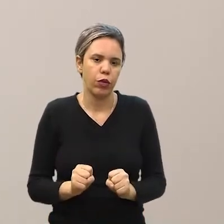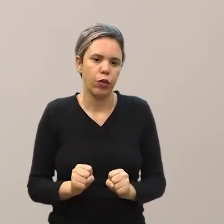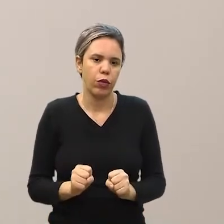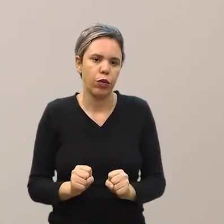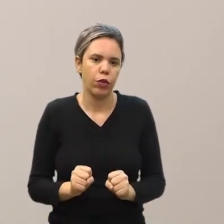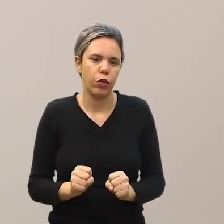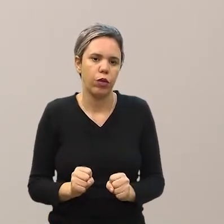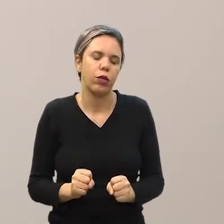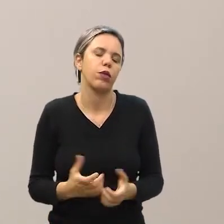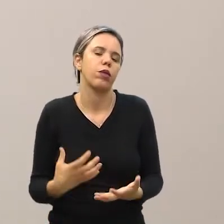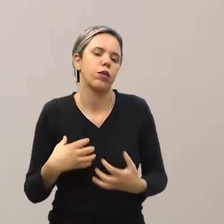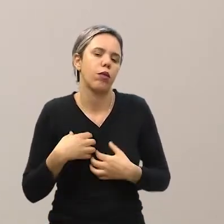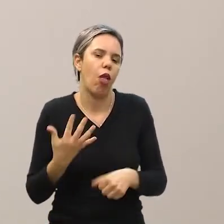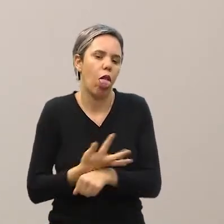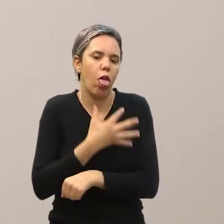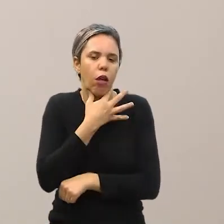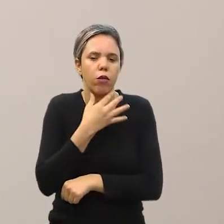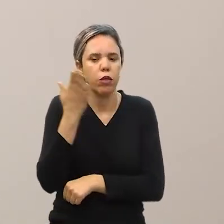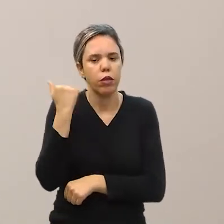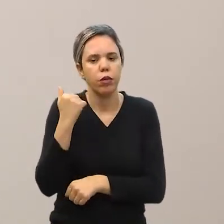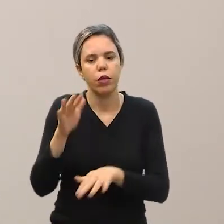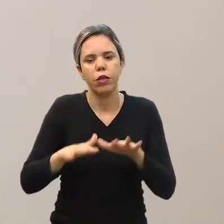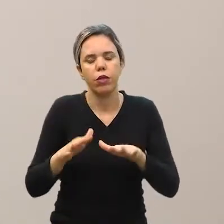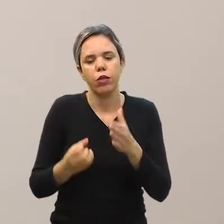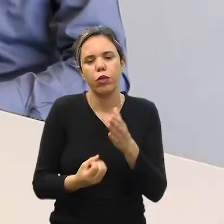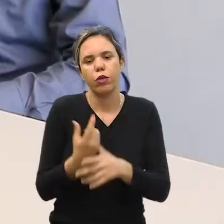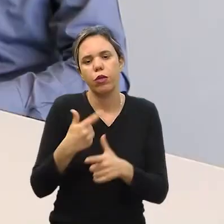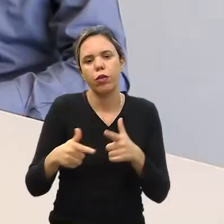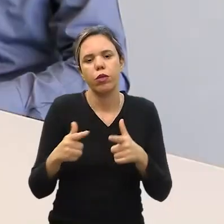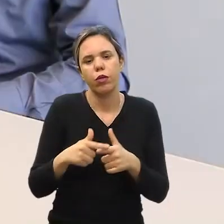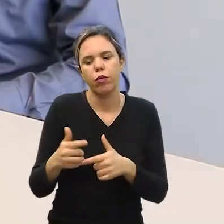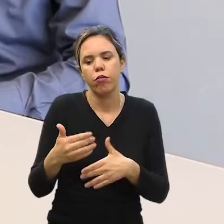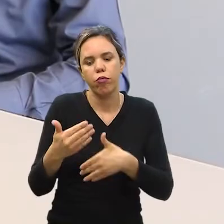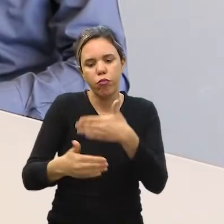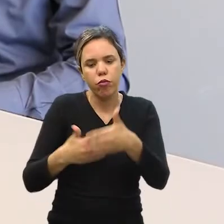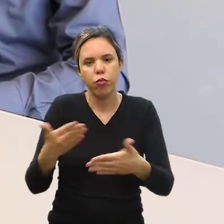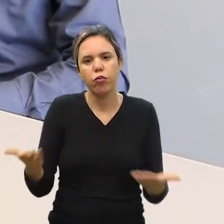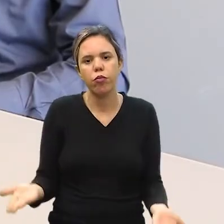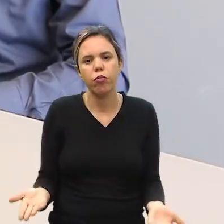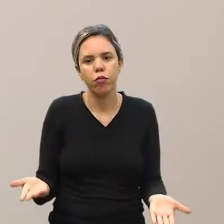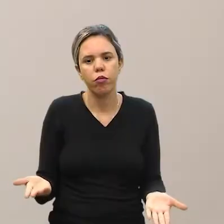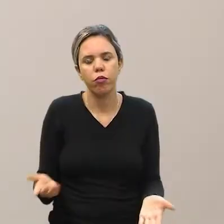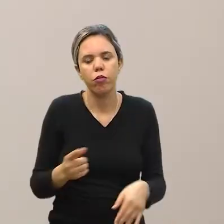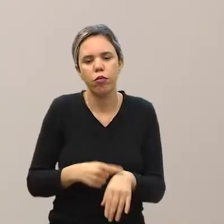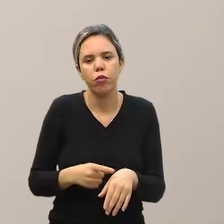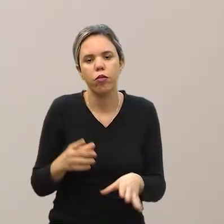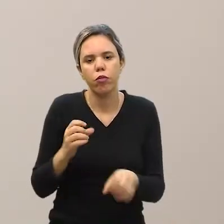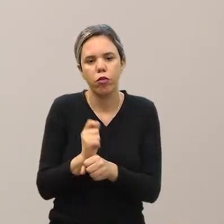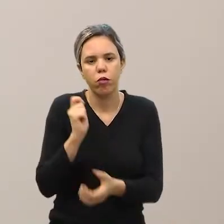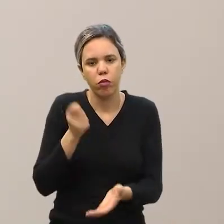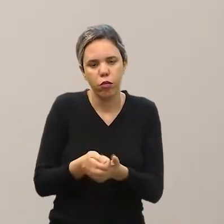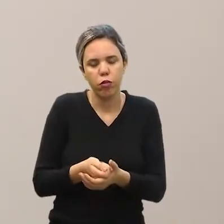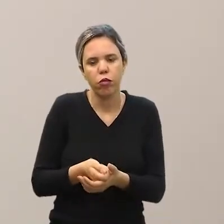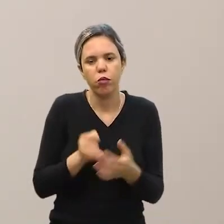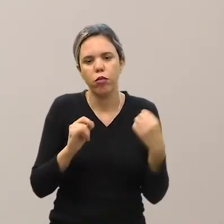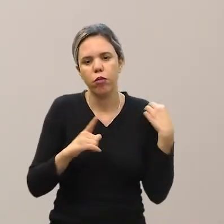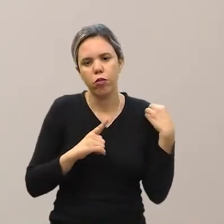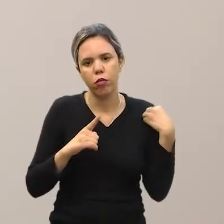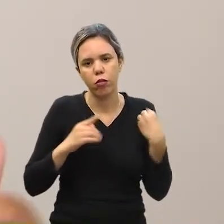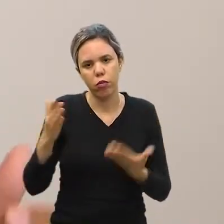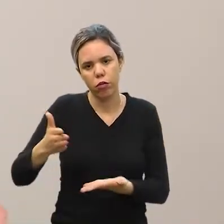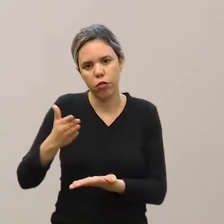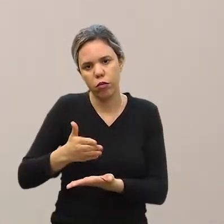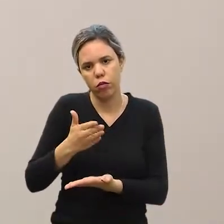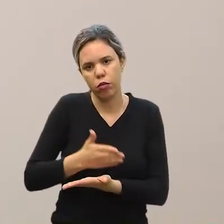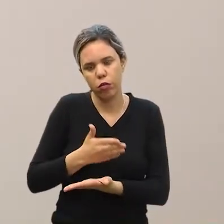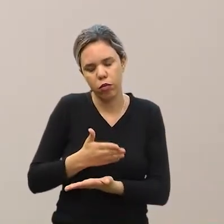do caminho, porque a gente sabe que muitas vezes surgem imprevistos no meio do caminho. Então, na hora de efetuar a compra, se aquela parcela,